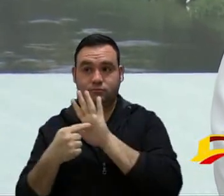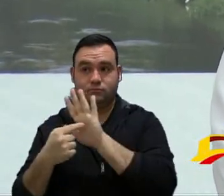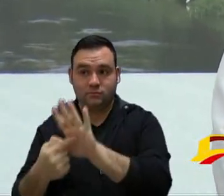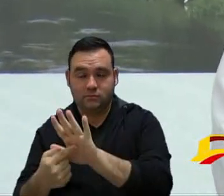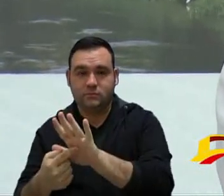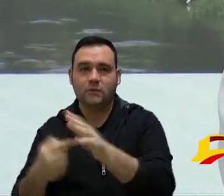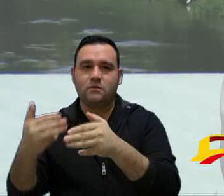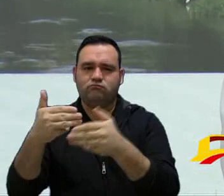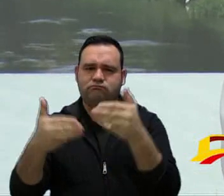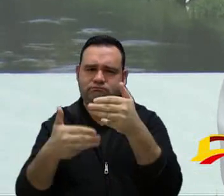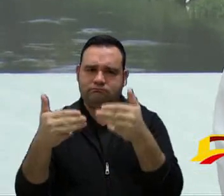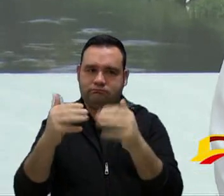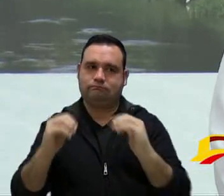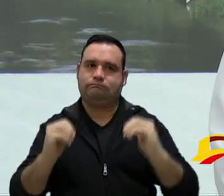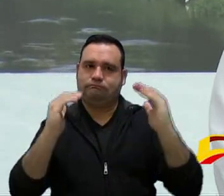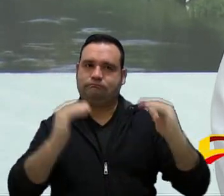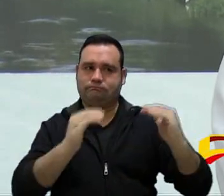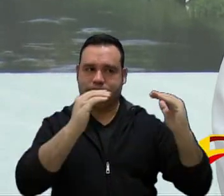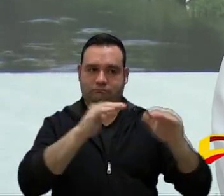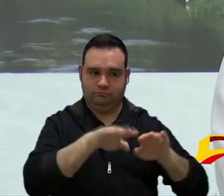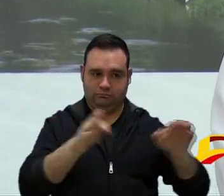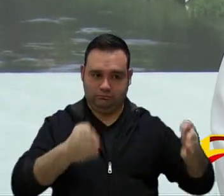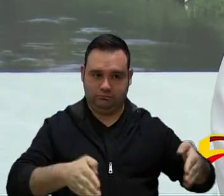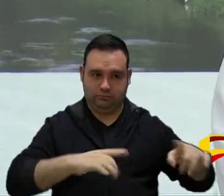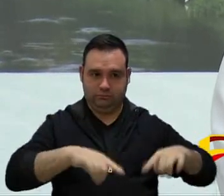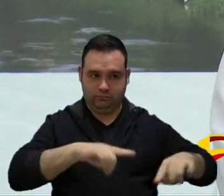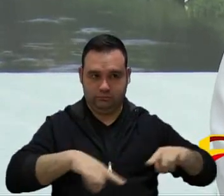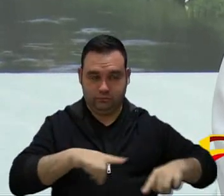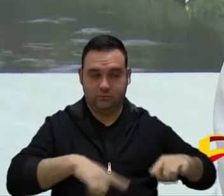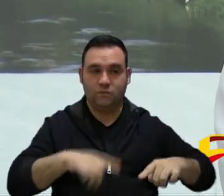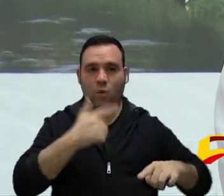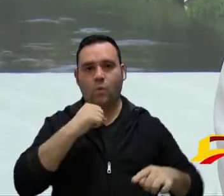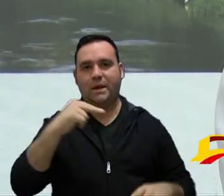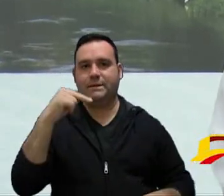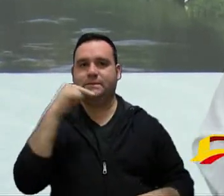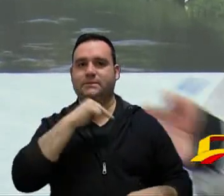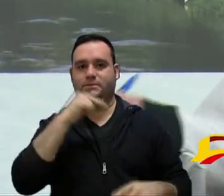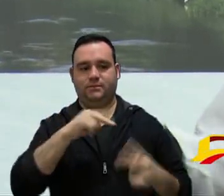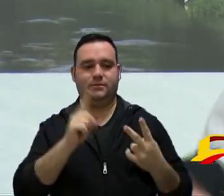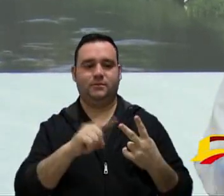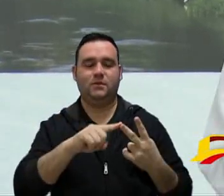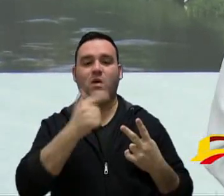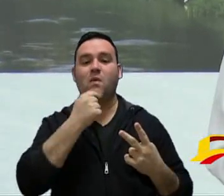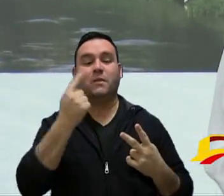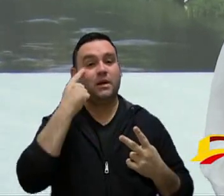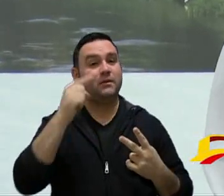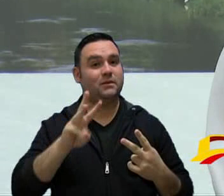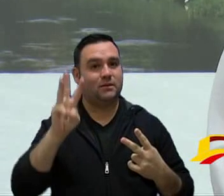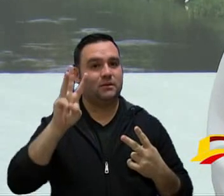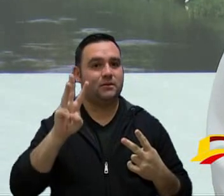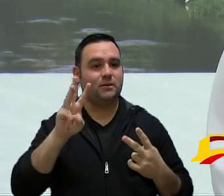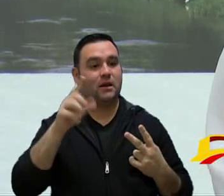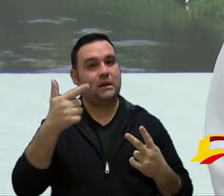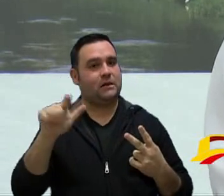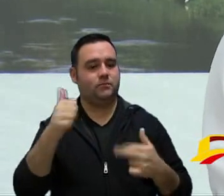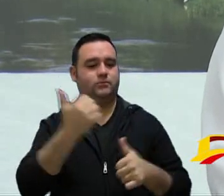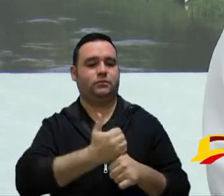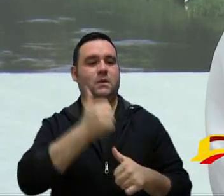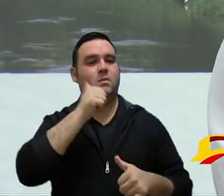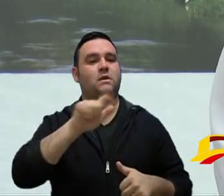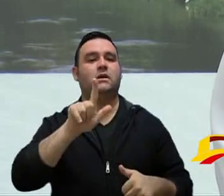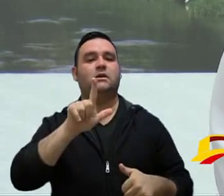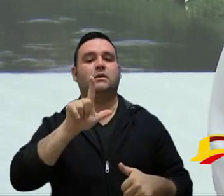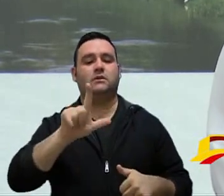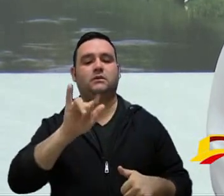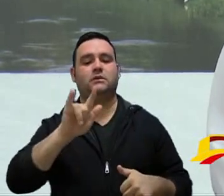apresentação das autoridades da mesa vereador anselmo neto e no caso doutor ademir quem fará a apresentação a doutora lígia